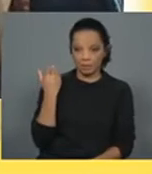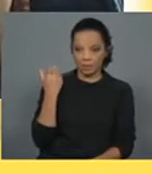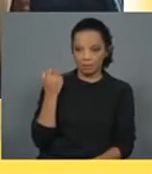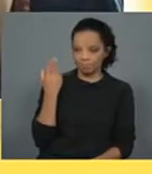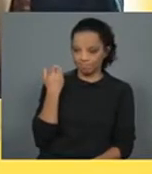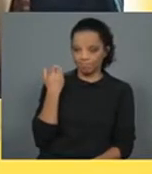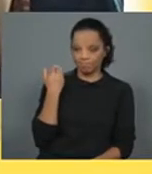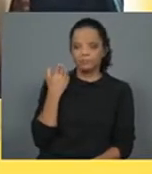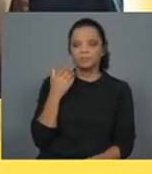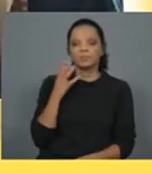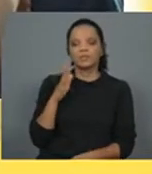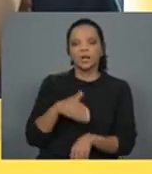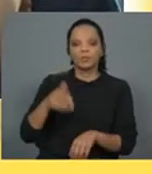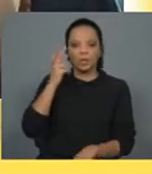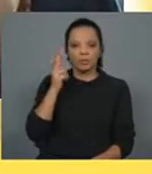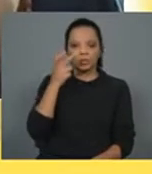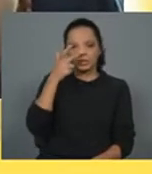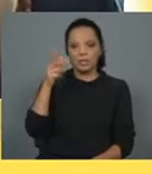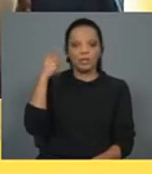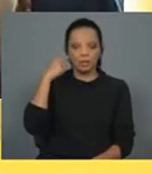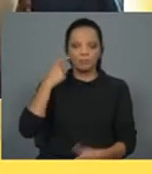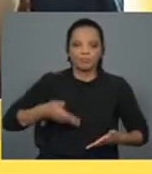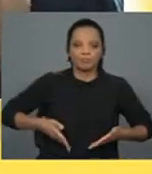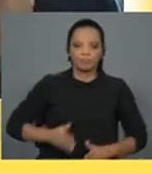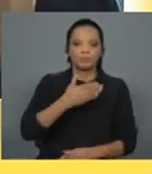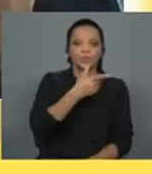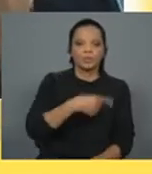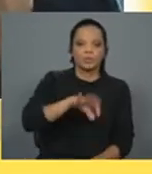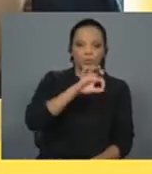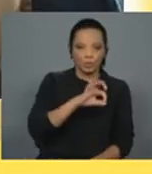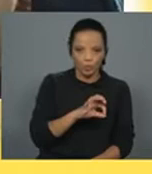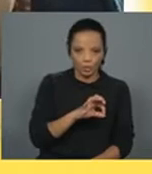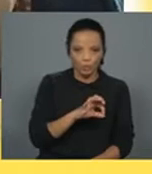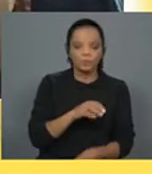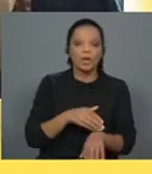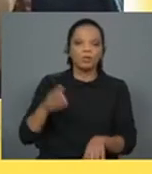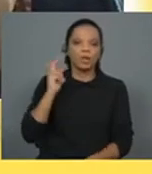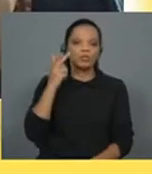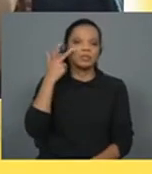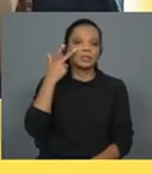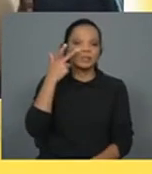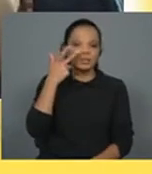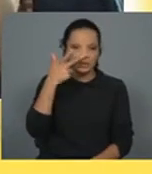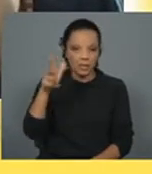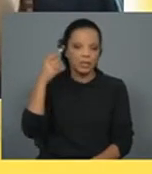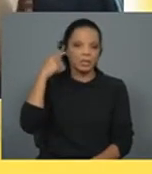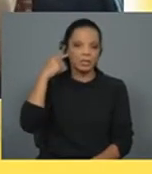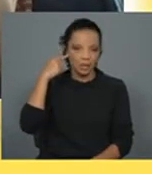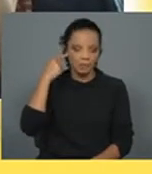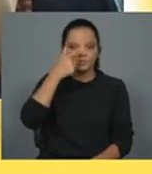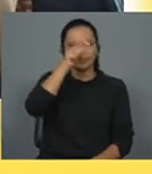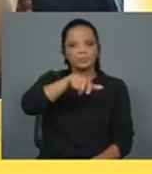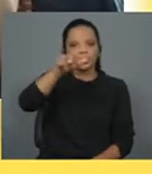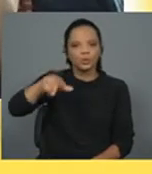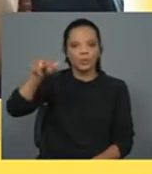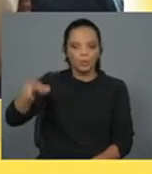Recentemente, portanto, por ocasião do centenário, portanto ele nasceu em 1918, por ocasião do centenário, aqueles faialenses que tiveram